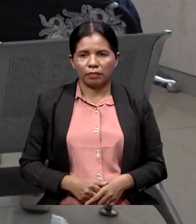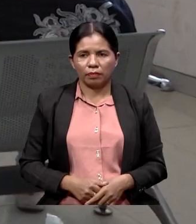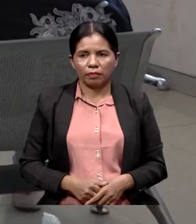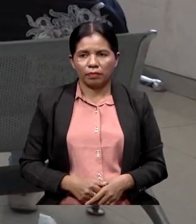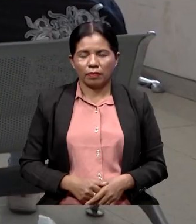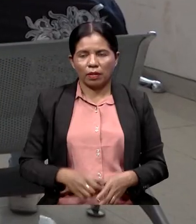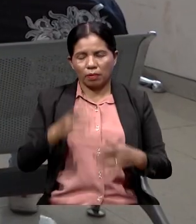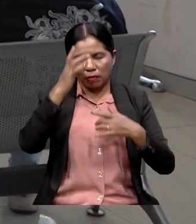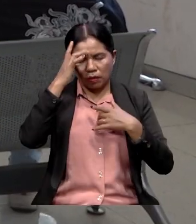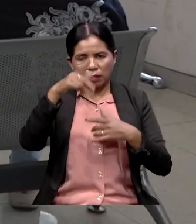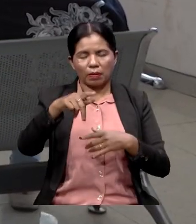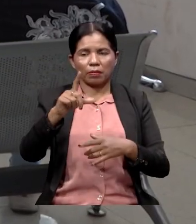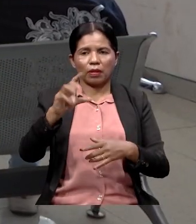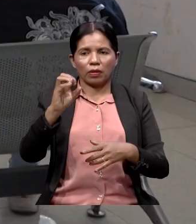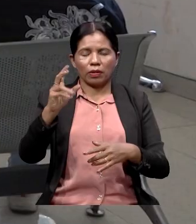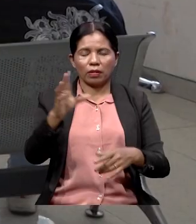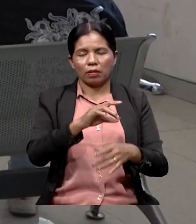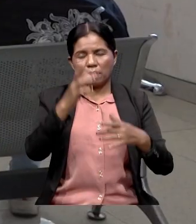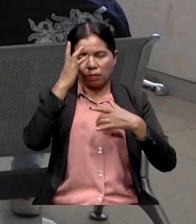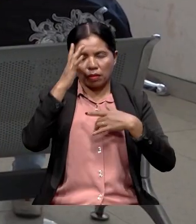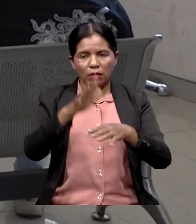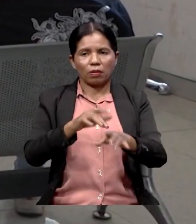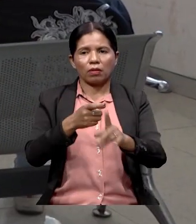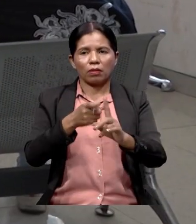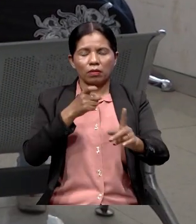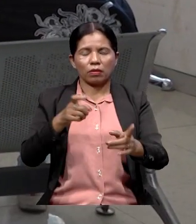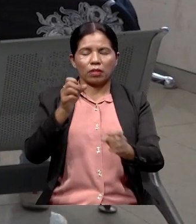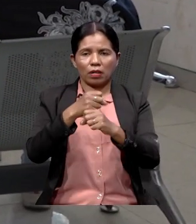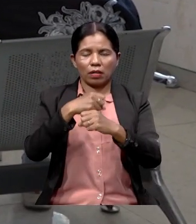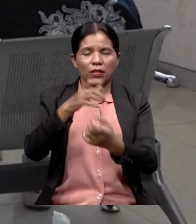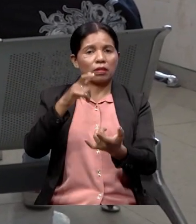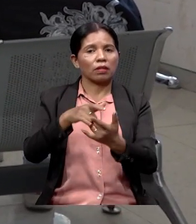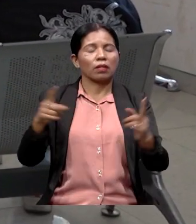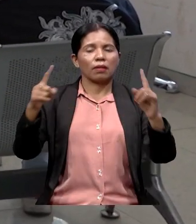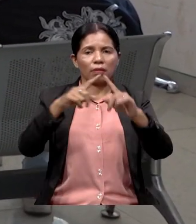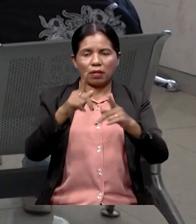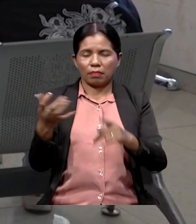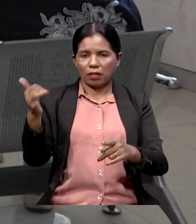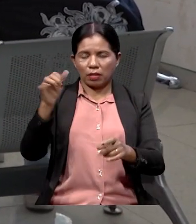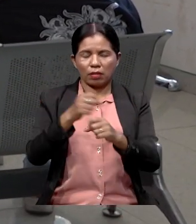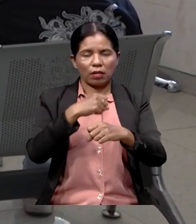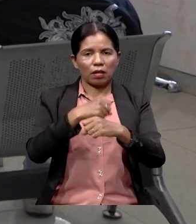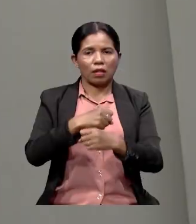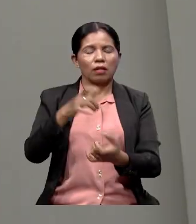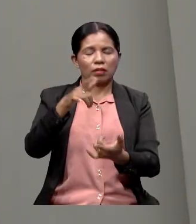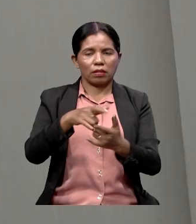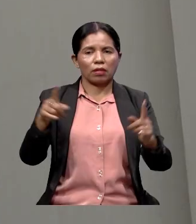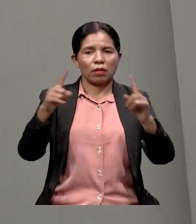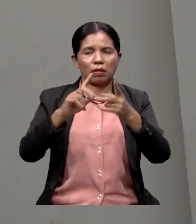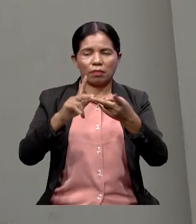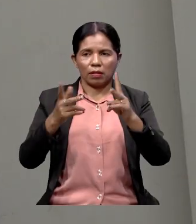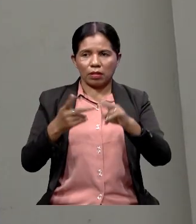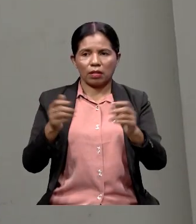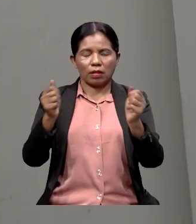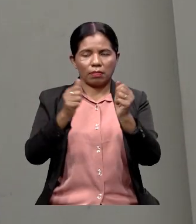Vírus papiloma humano no dar infecção mora sadat husi sexual, liu ba ema siranebe halo relação sexual ho parceiro liu